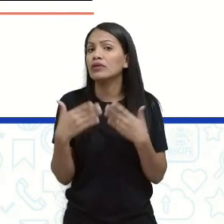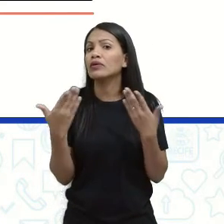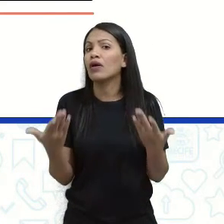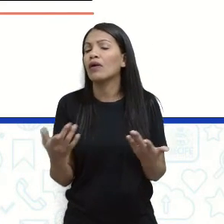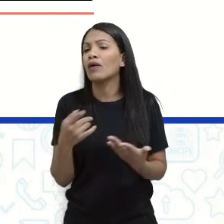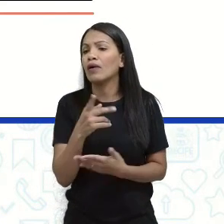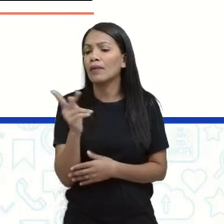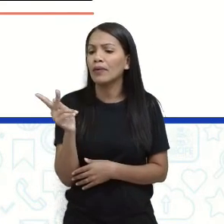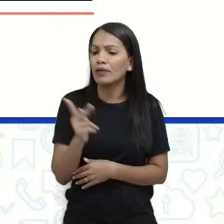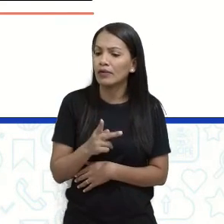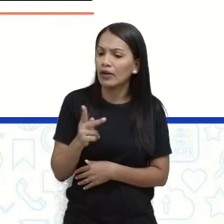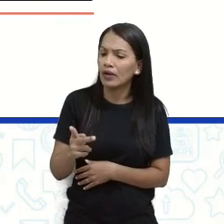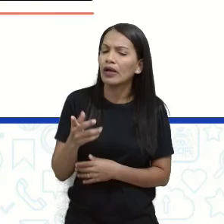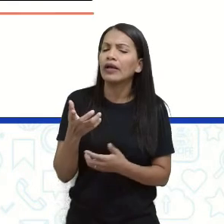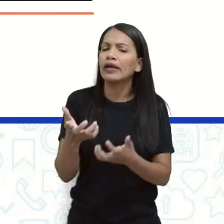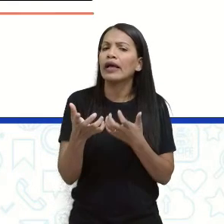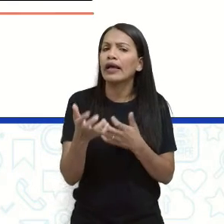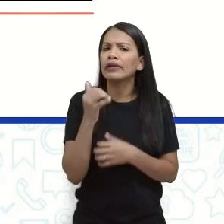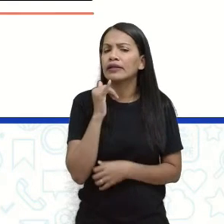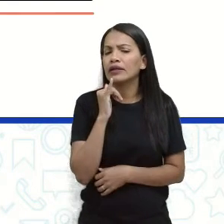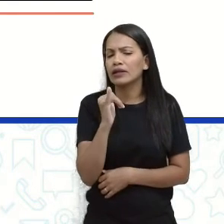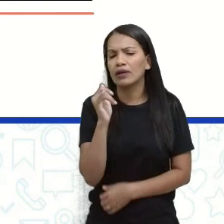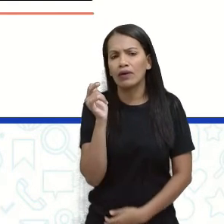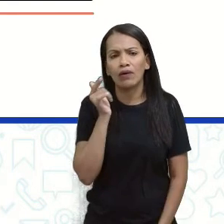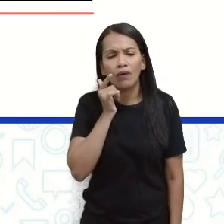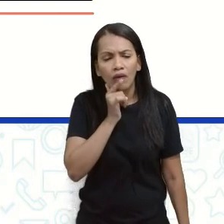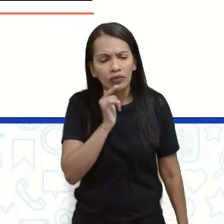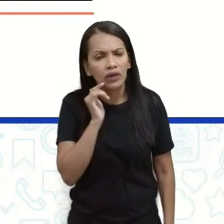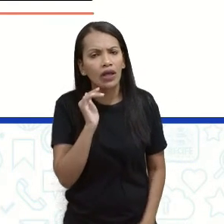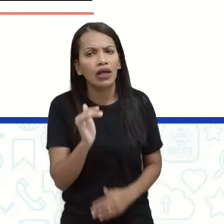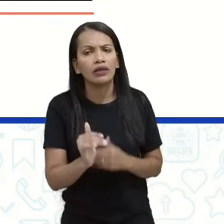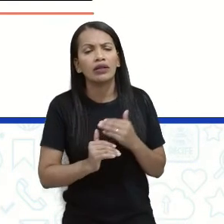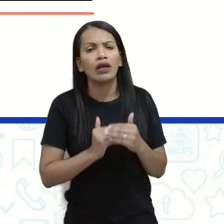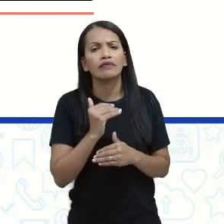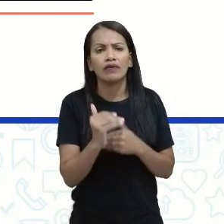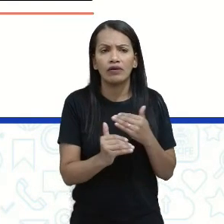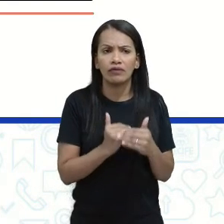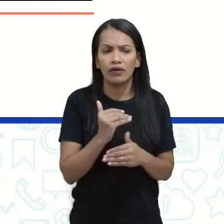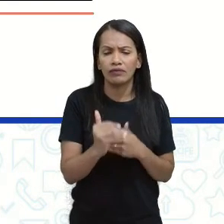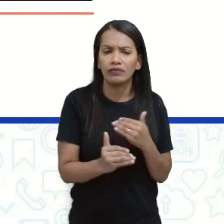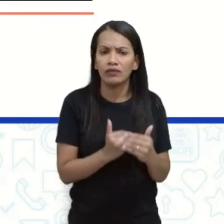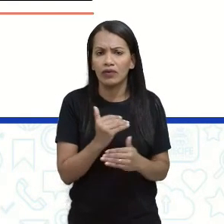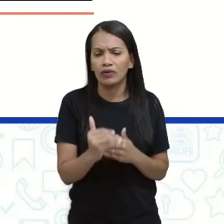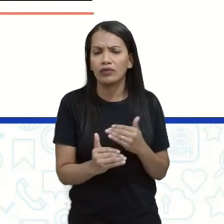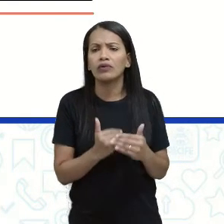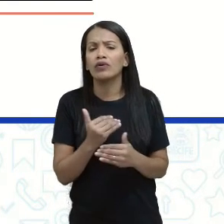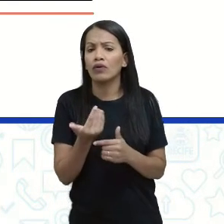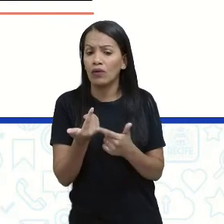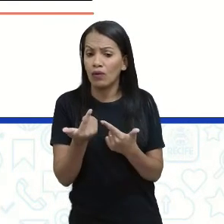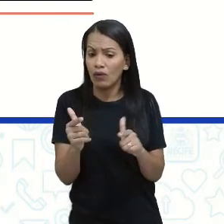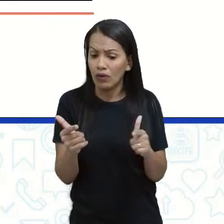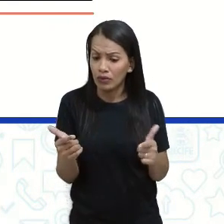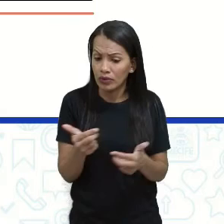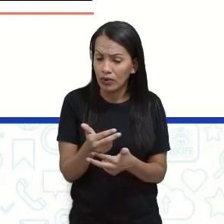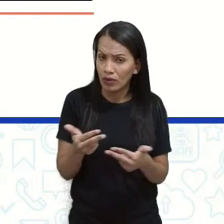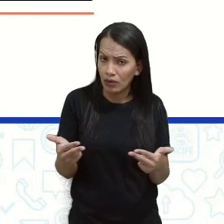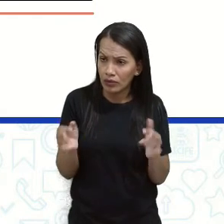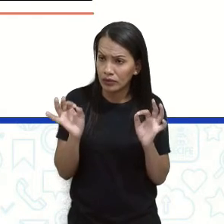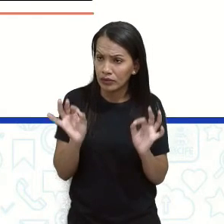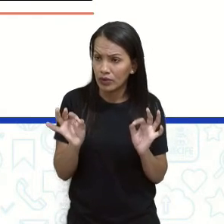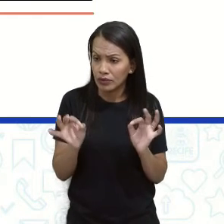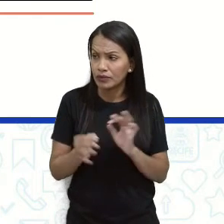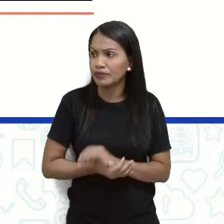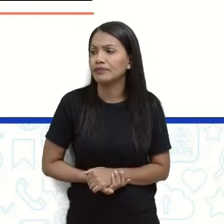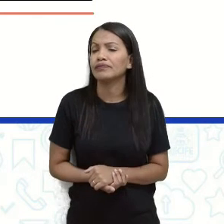aí, professora Marta, quer dizer que consegue aí desenvolver na alvenaria, em outros elementos, situações como essa, não é